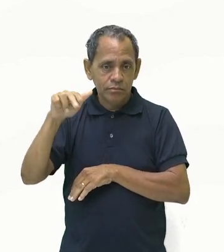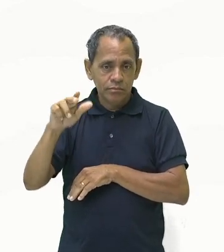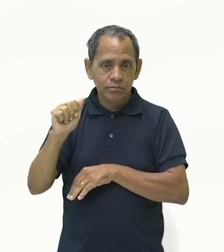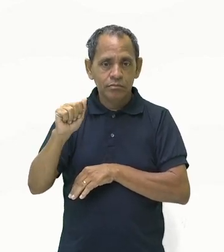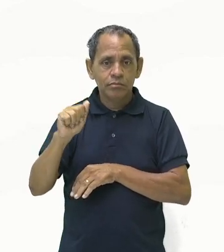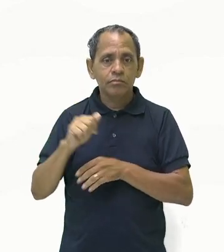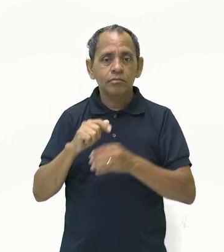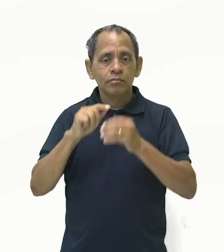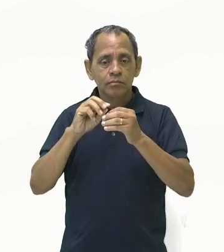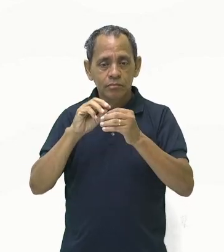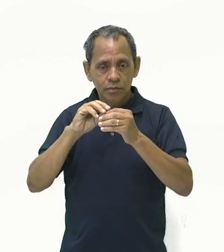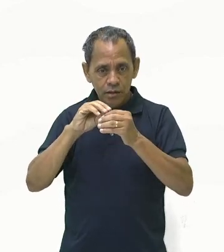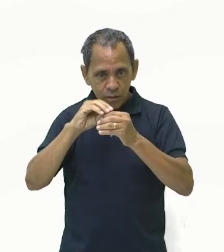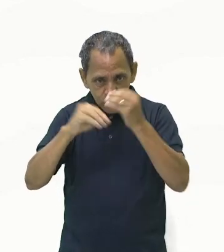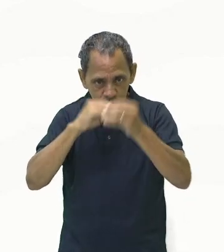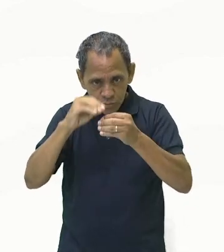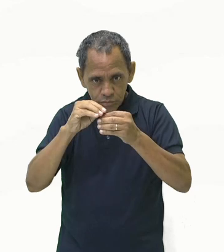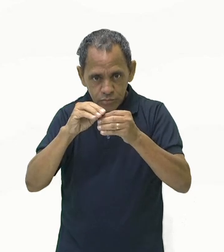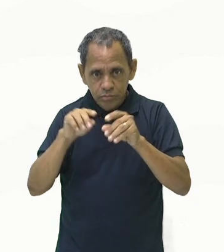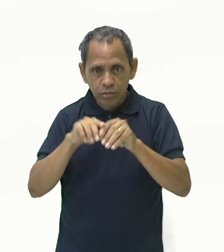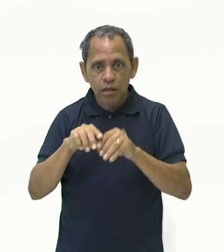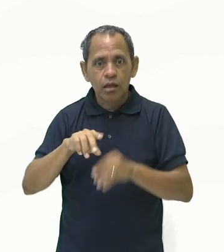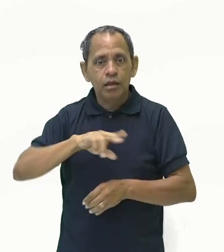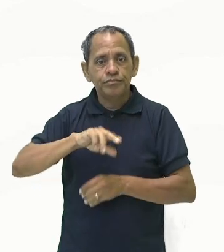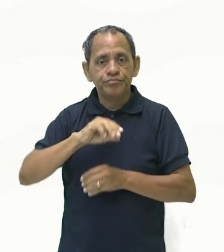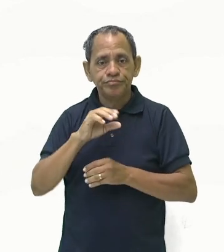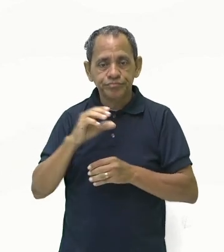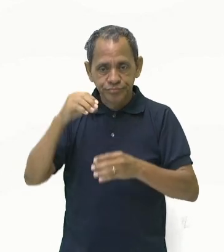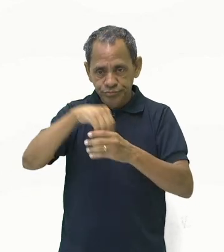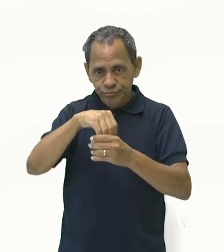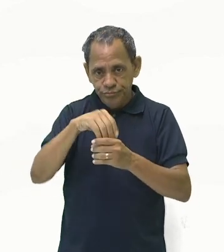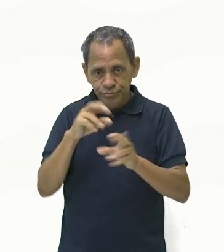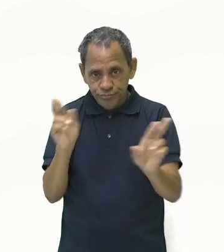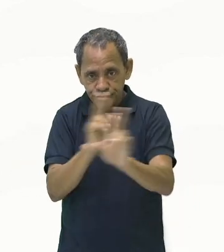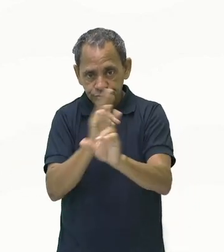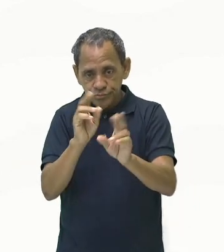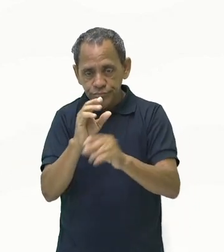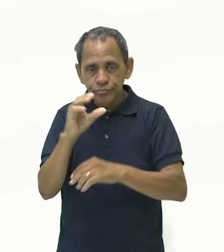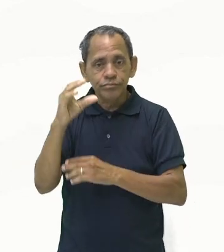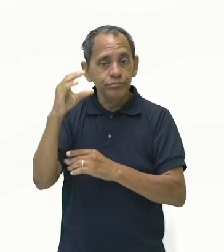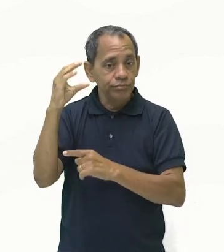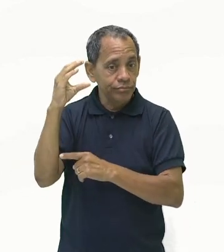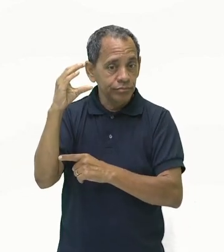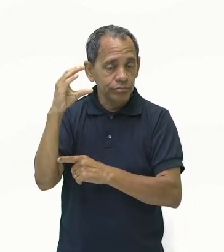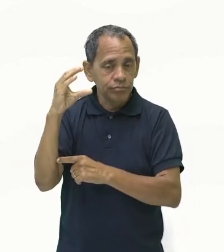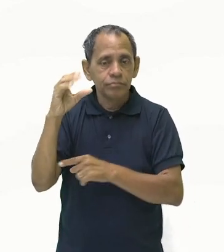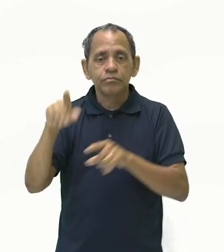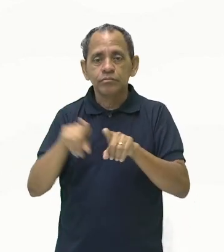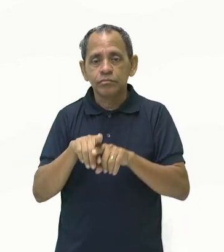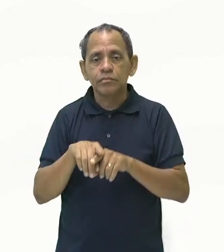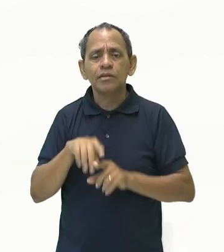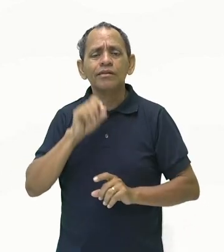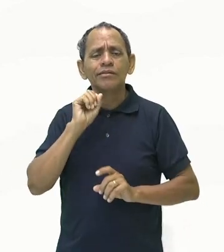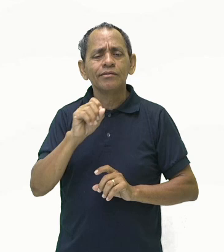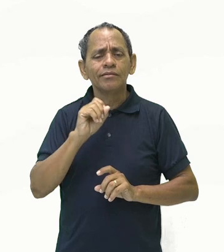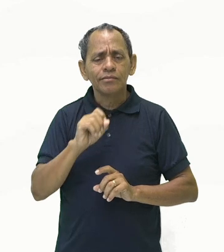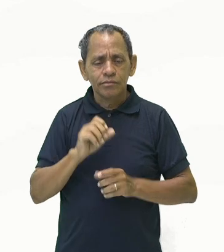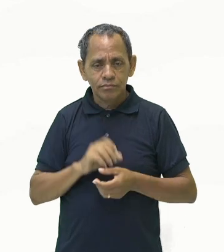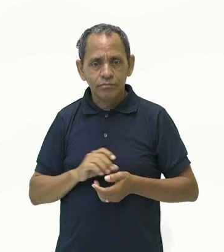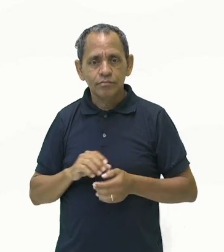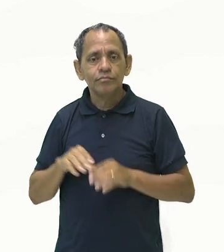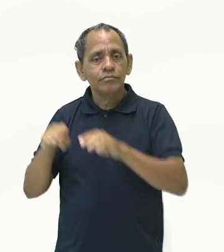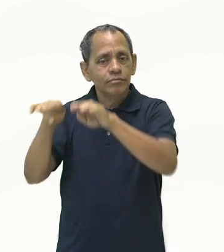entre carbonos, tá? Então aqui ela é homogênea. Tudo bem?